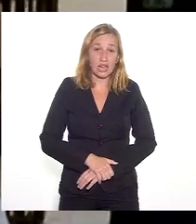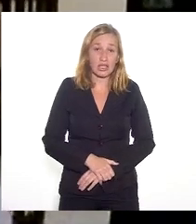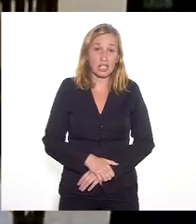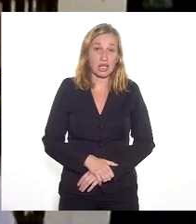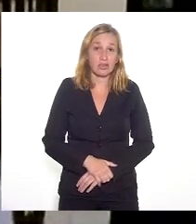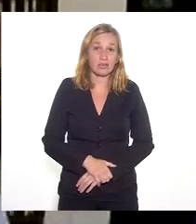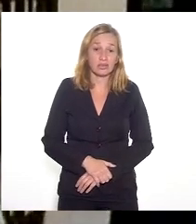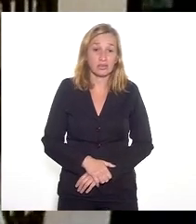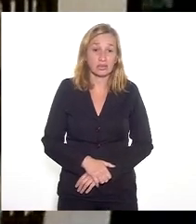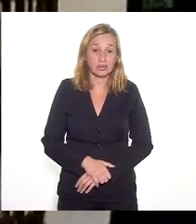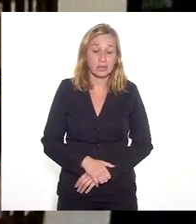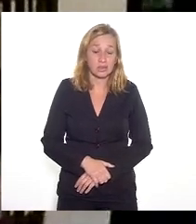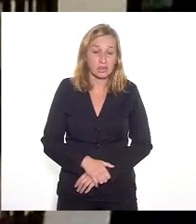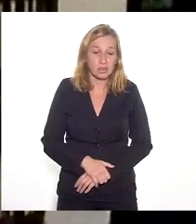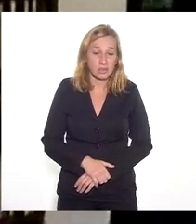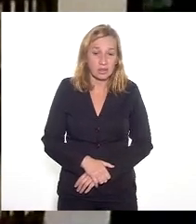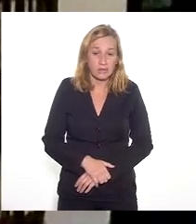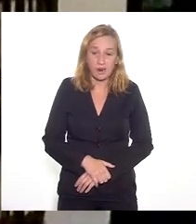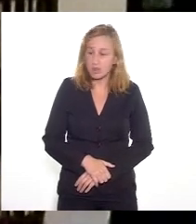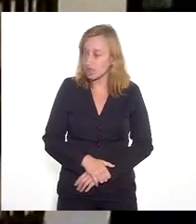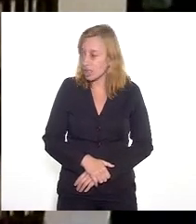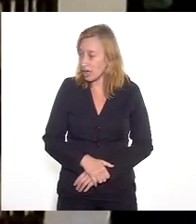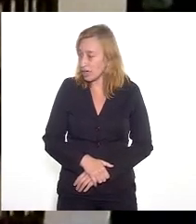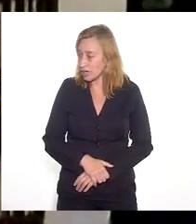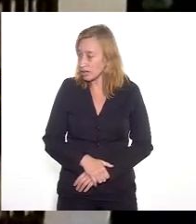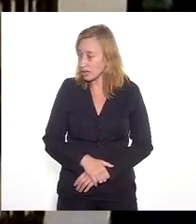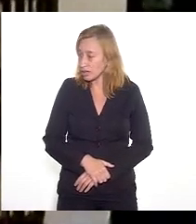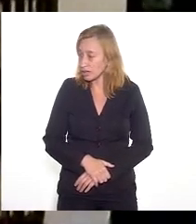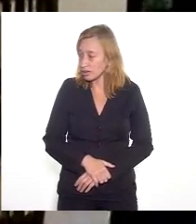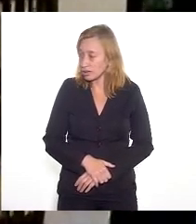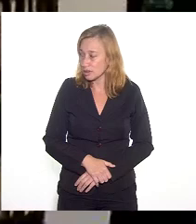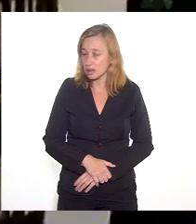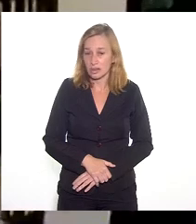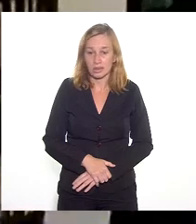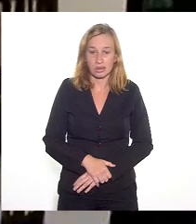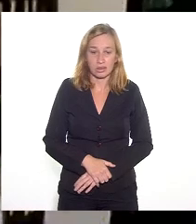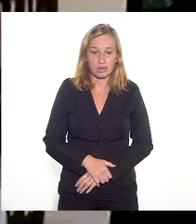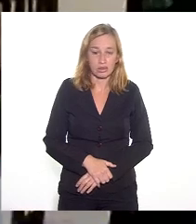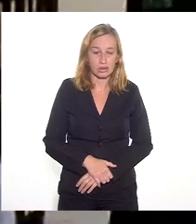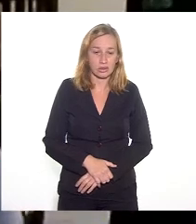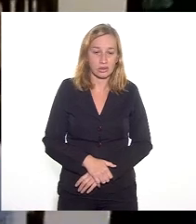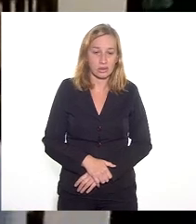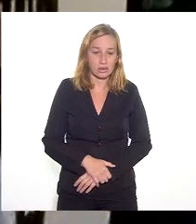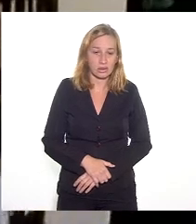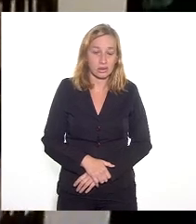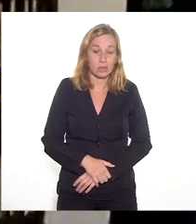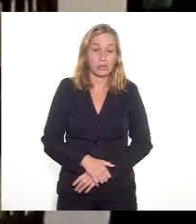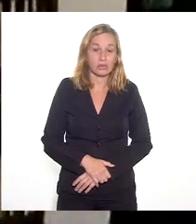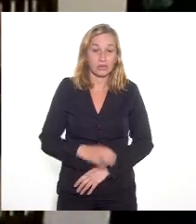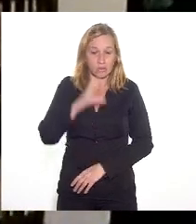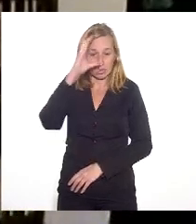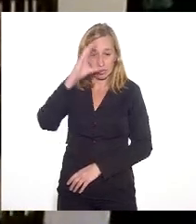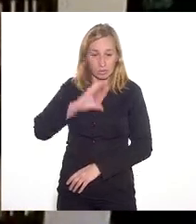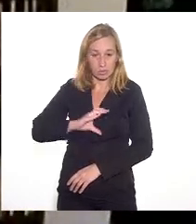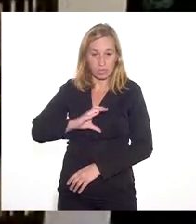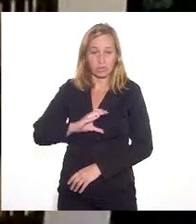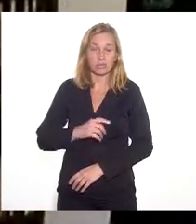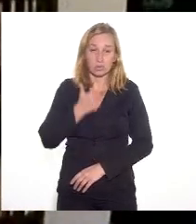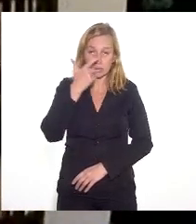Então, eu, pelo menos, né, como cidadão que